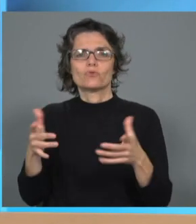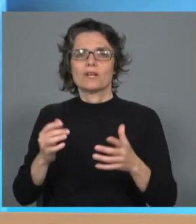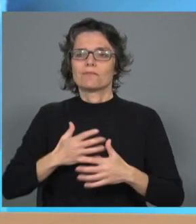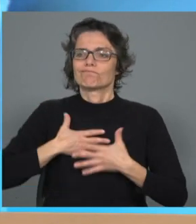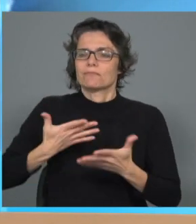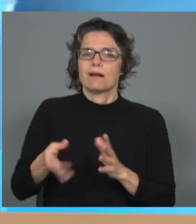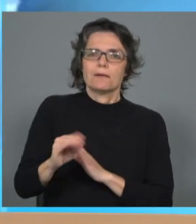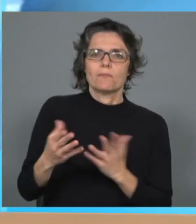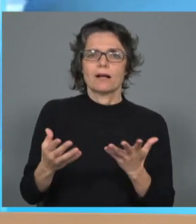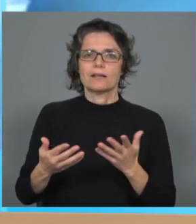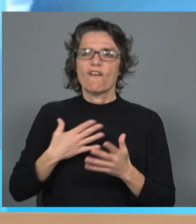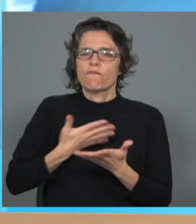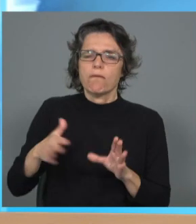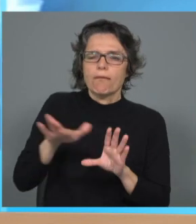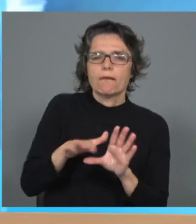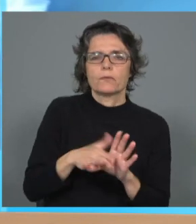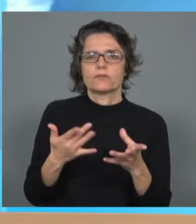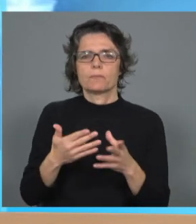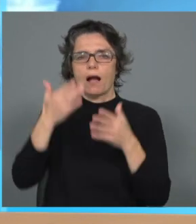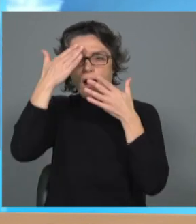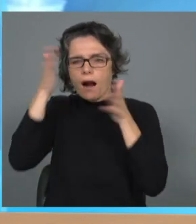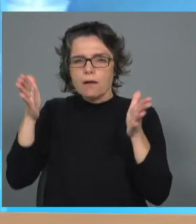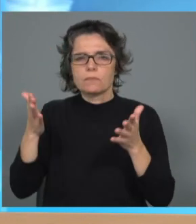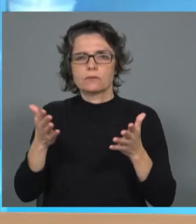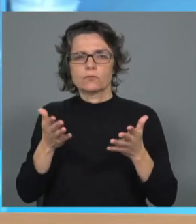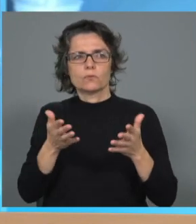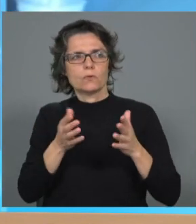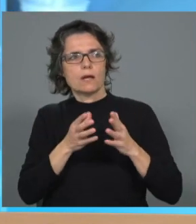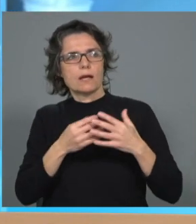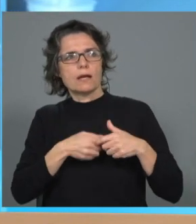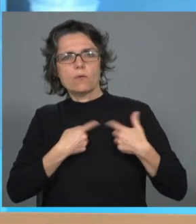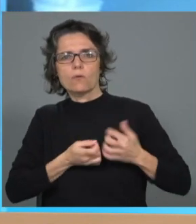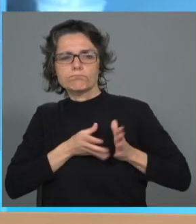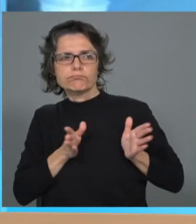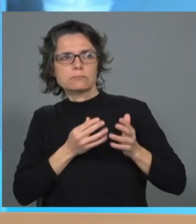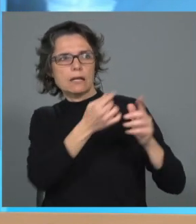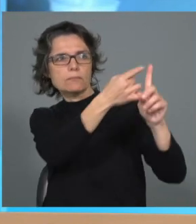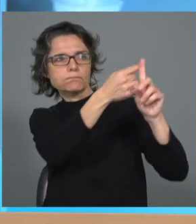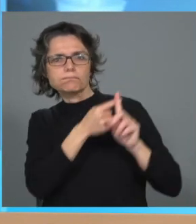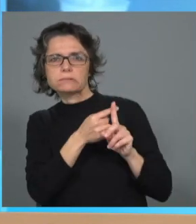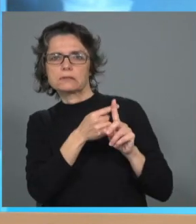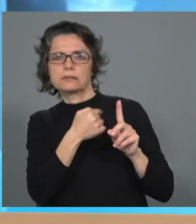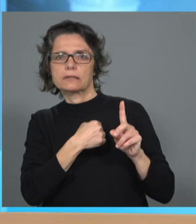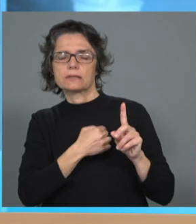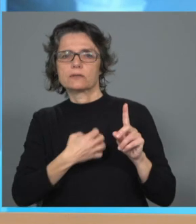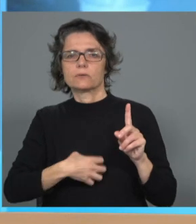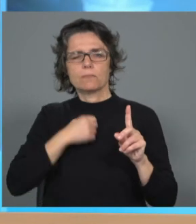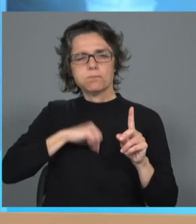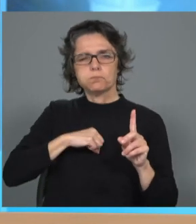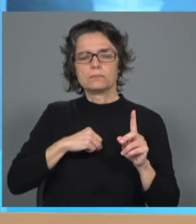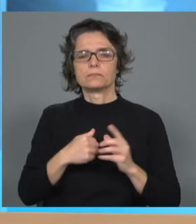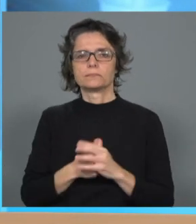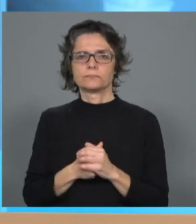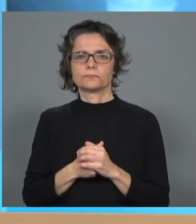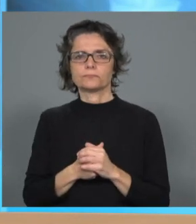e desta efetiva abertura para a cruz e para aquilo que ela representa.